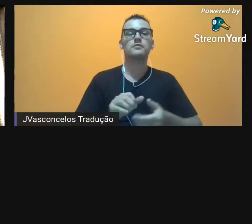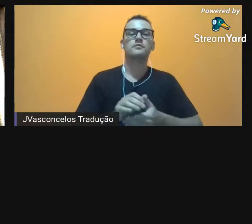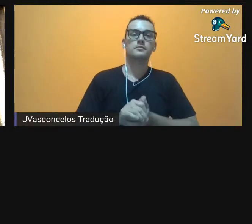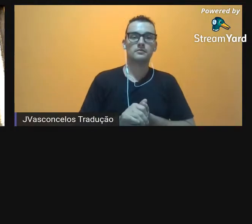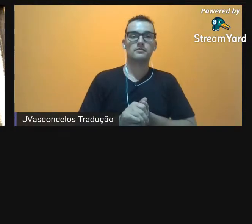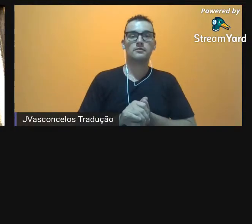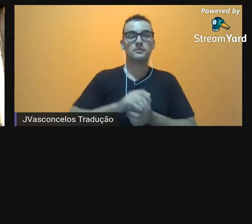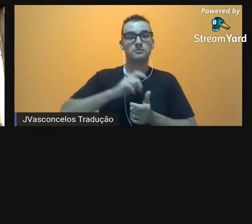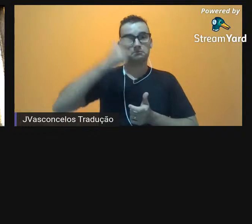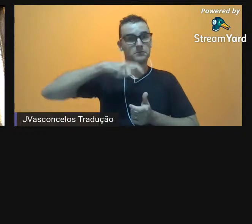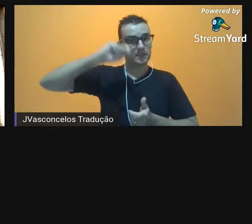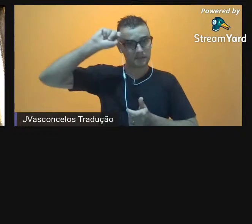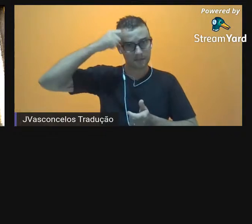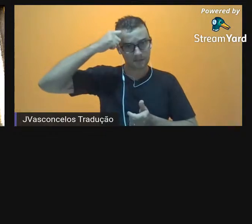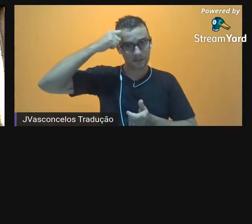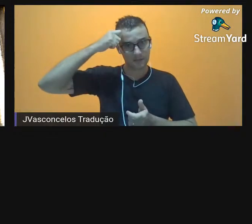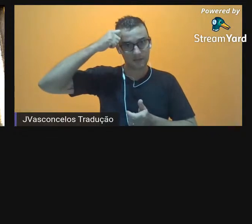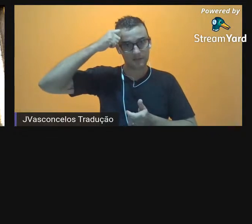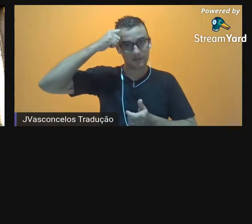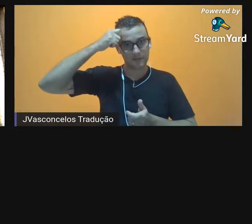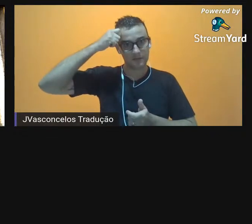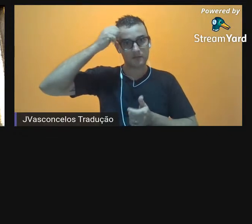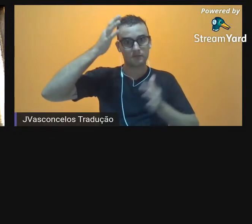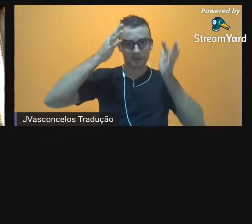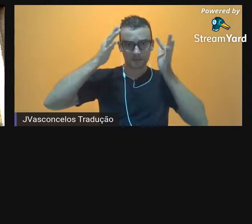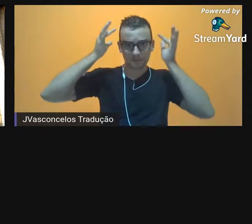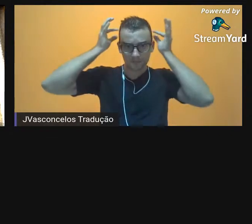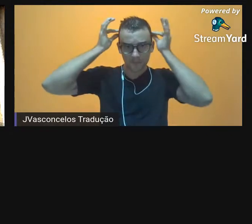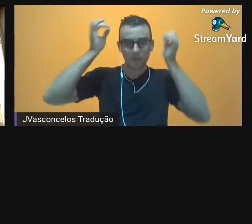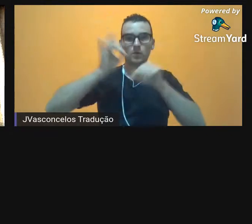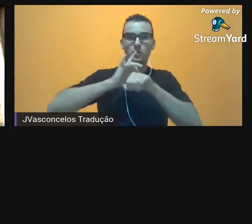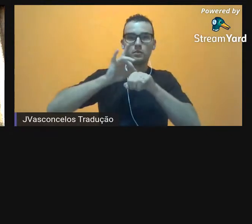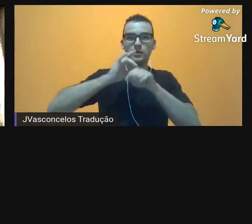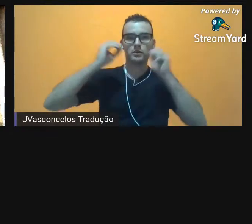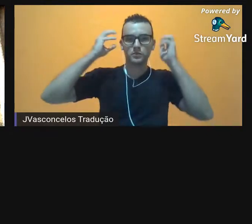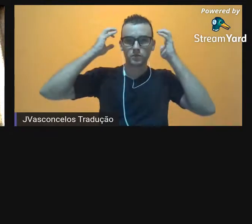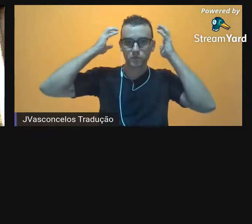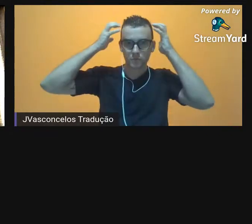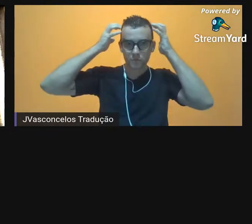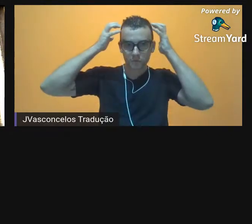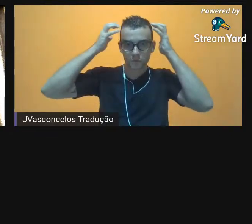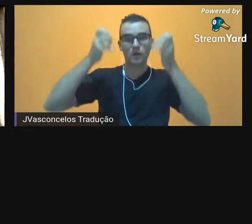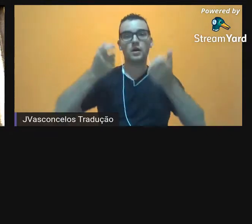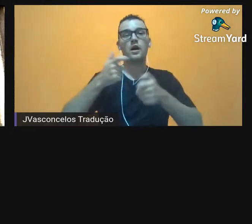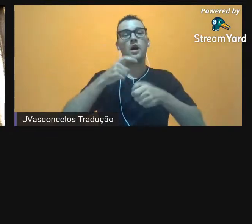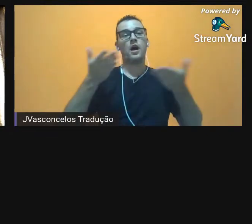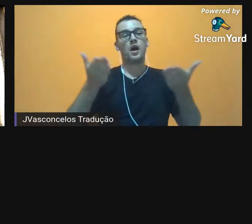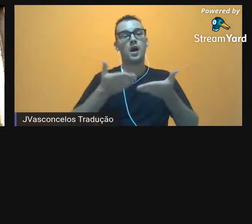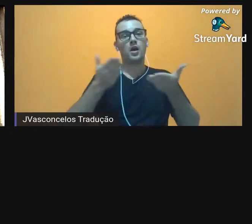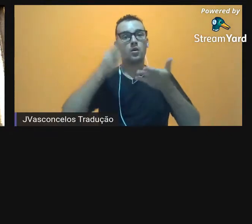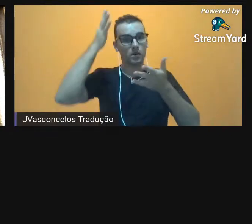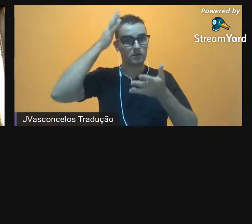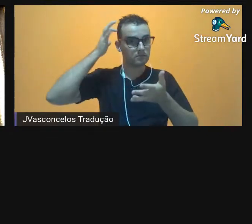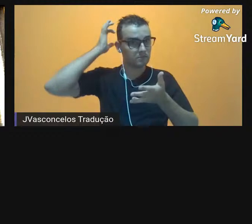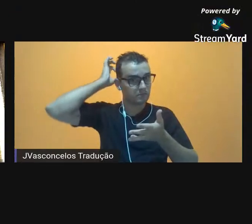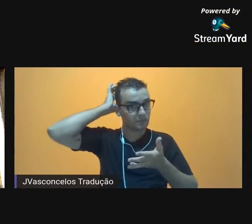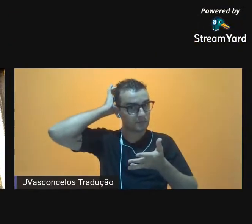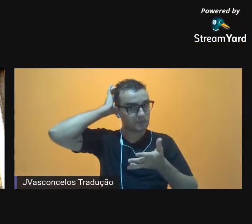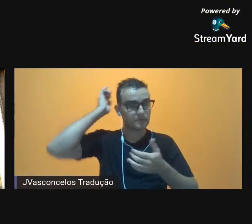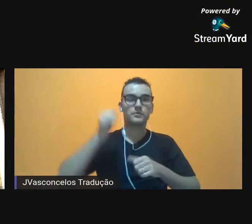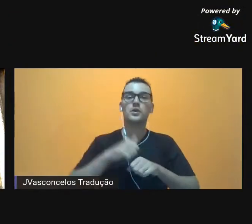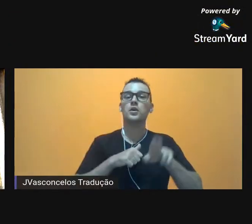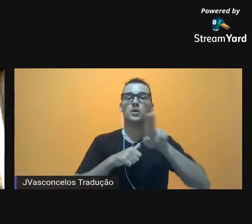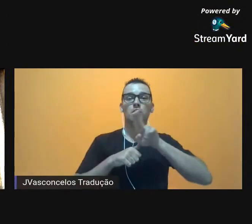negra. Tenho cabelo preto, crespo, nesse momento está preso. Estou